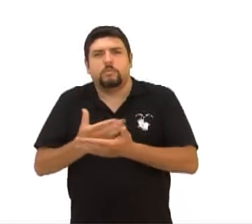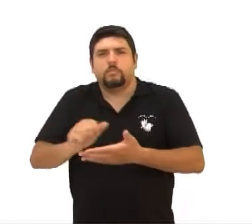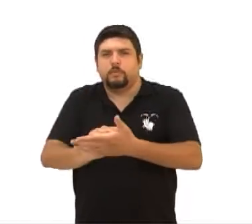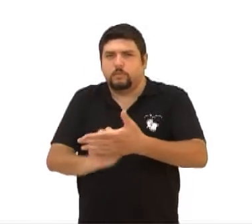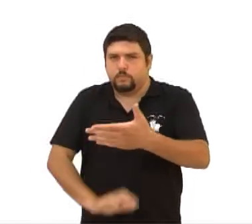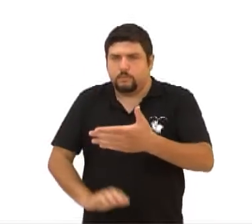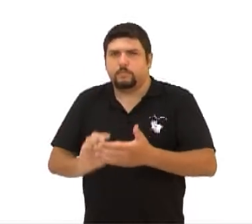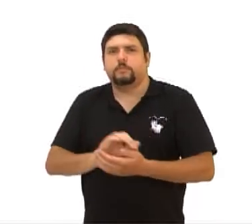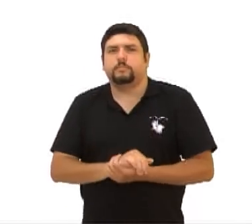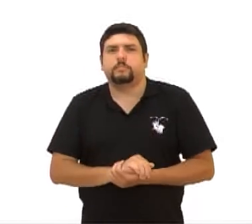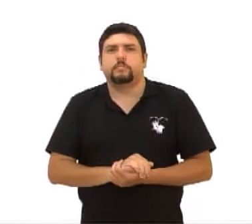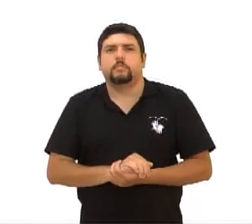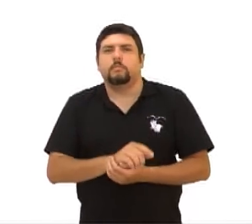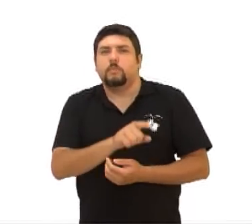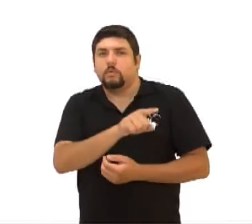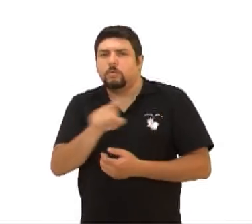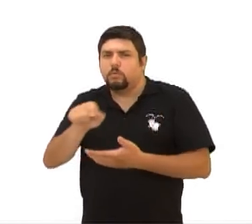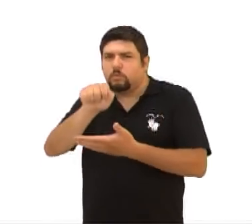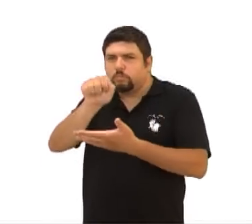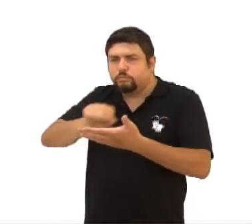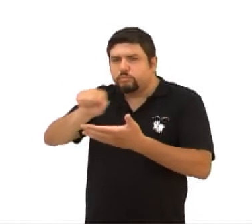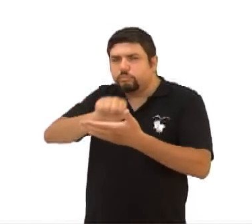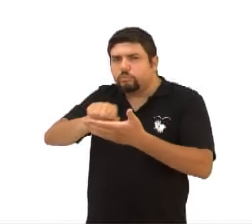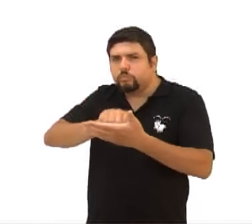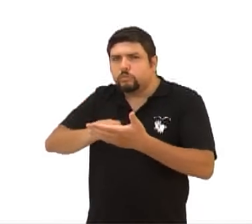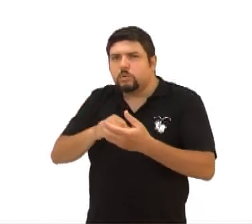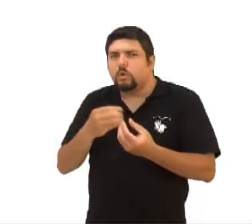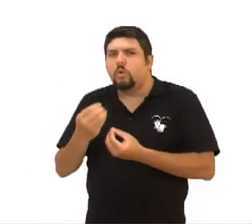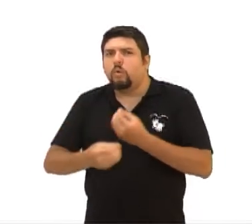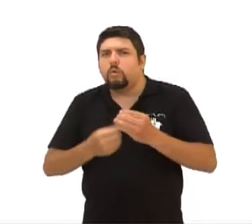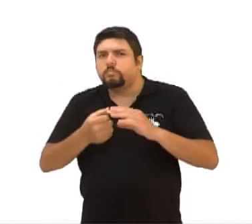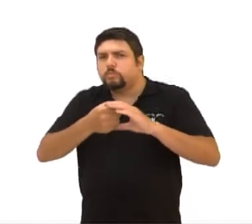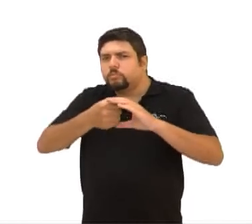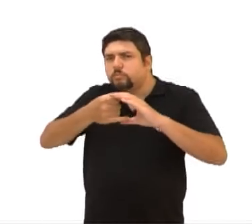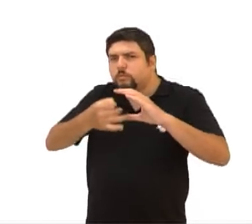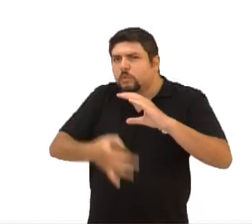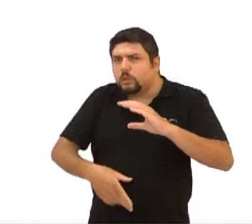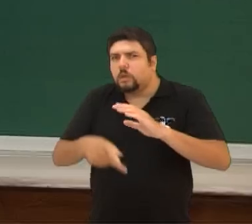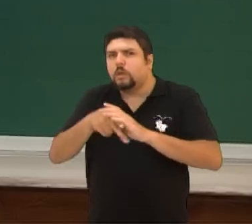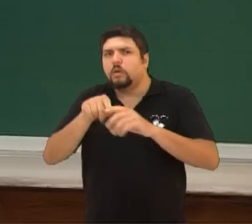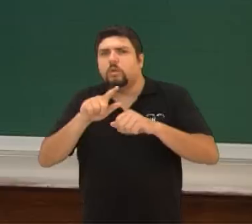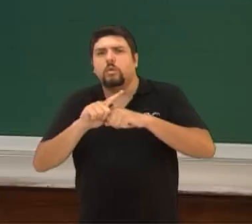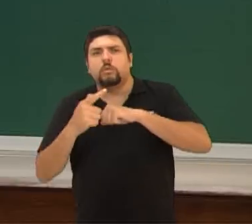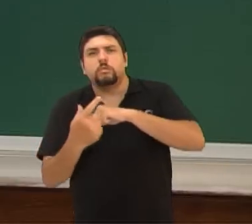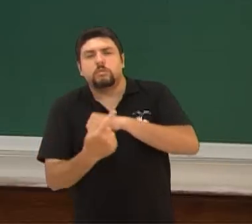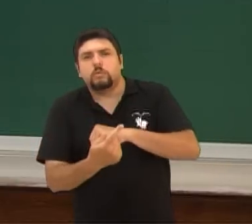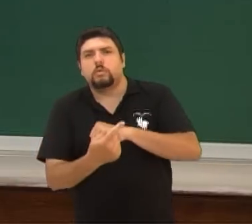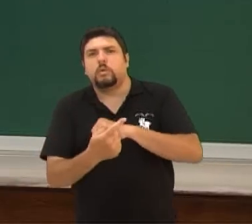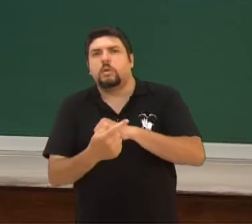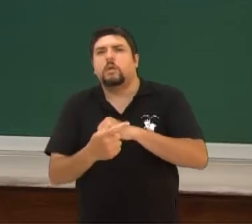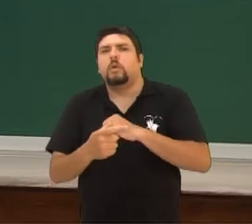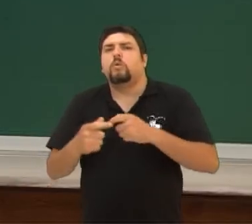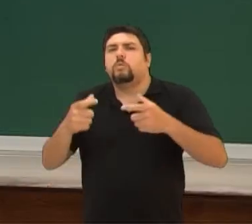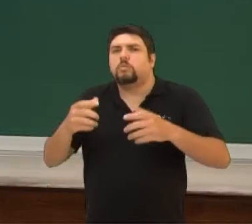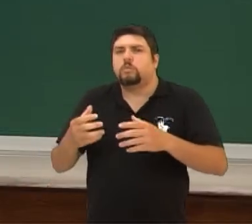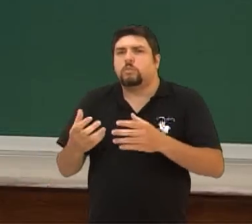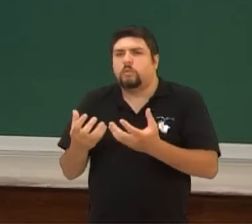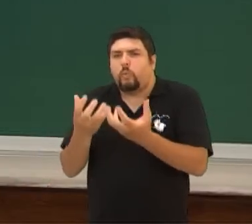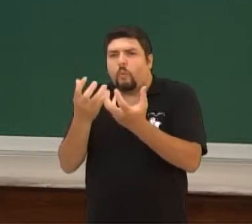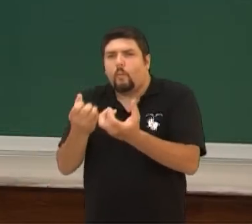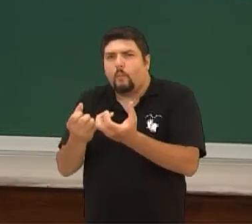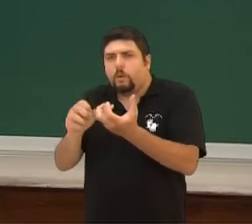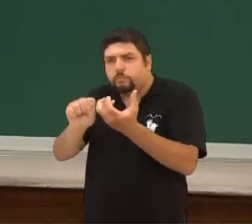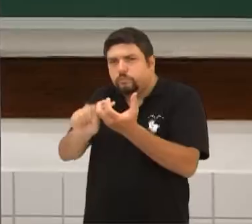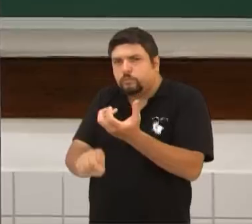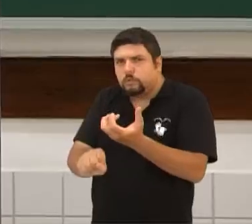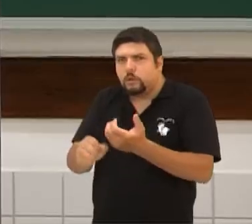exercício. Vocês vão escrever aí alguns aspectos geográficos da África subsaariana. Lembre-se, já tem um conhecimento prévio sobre esse tema.